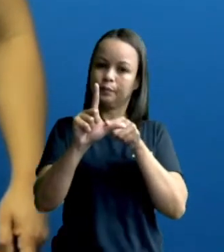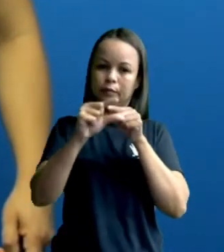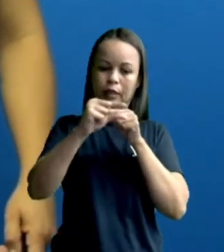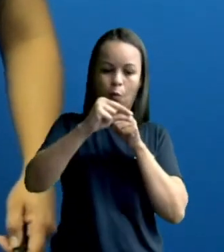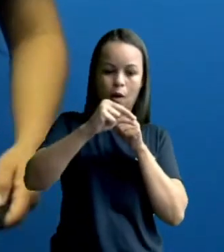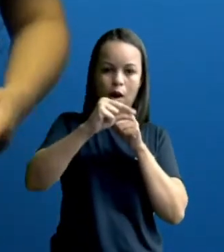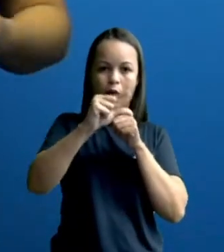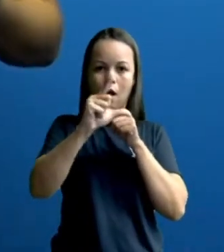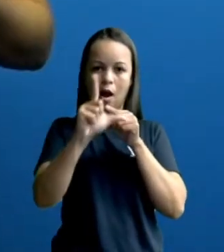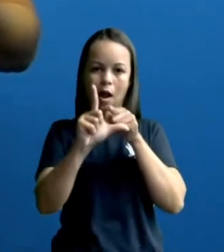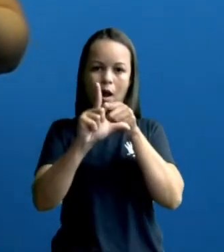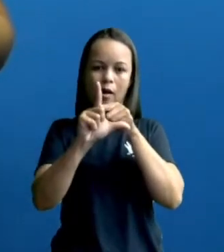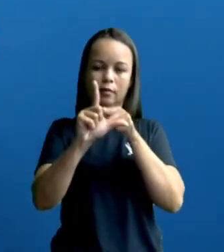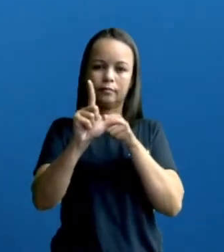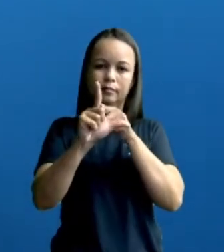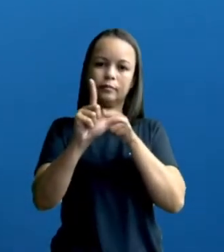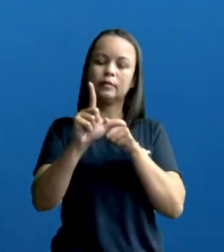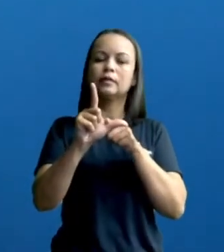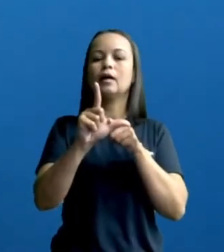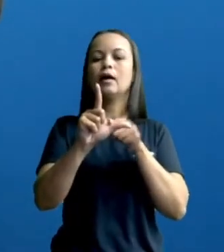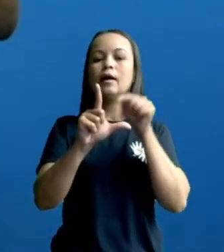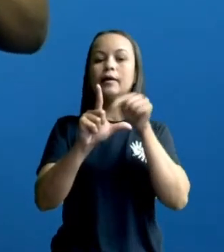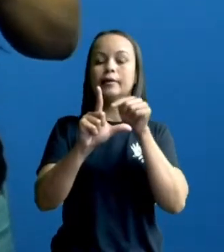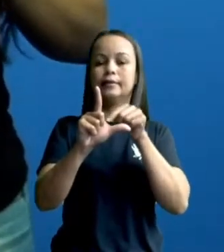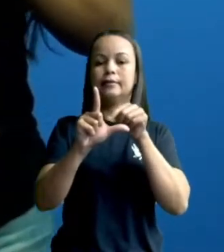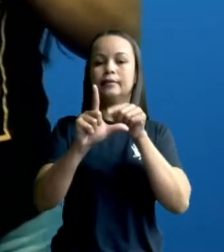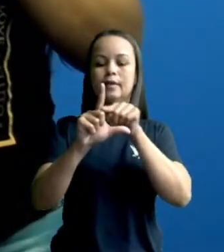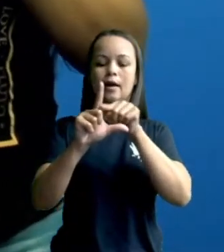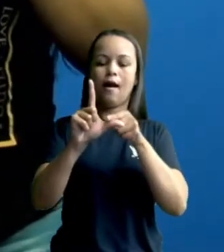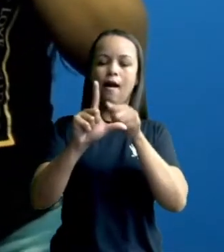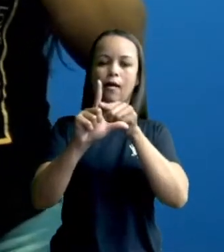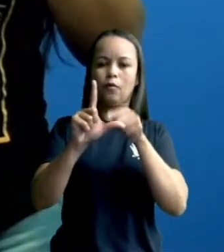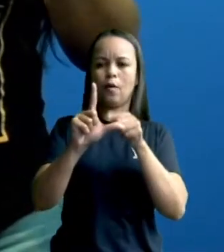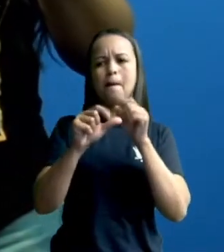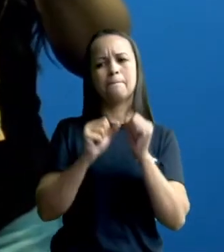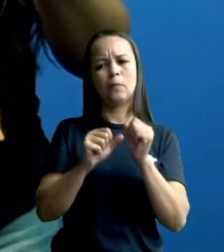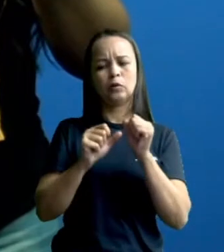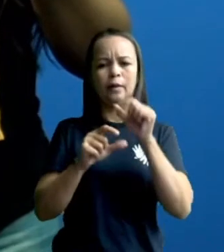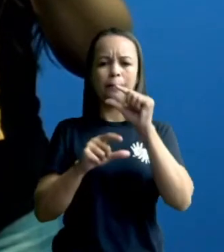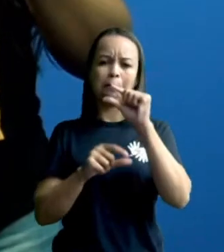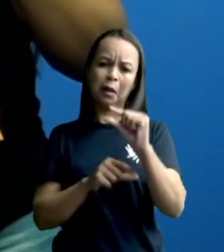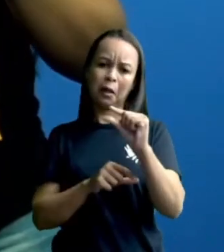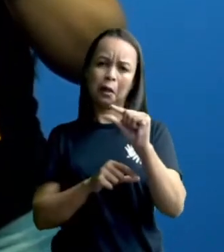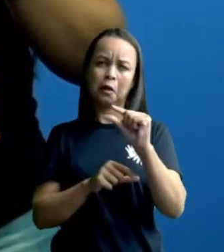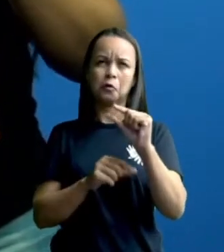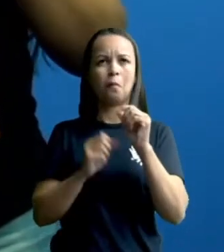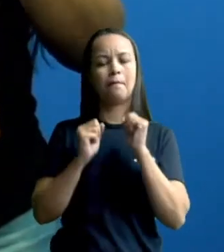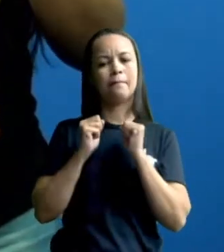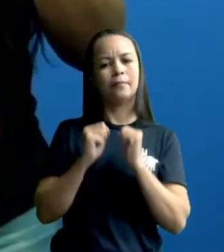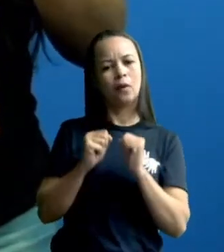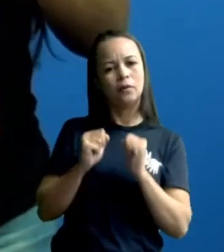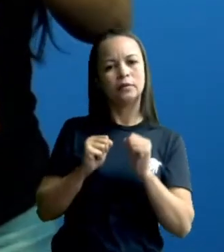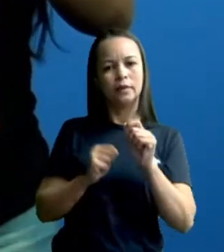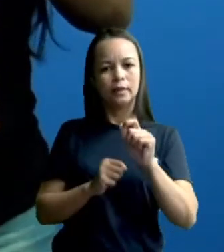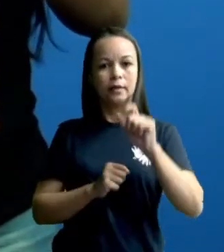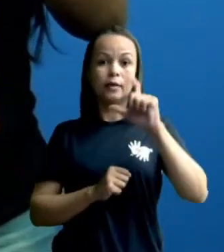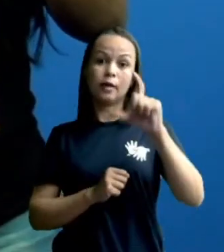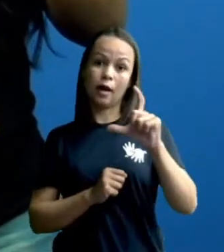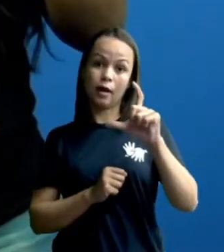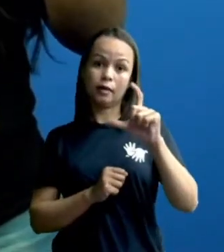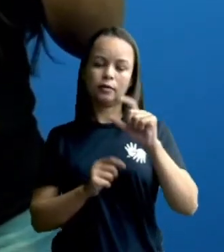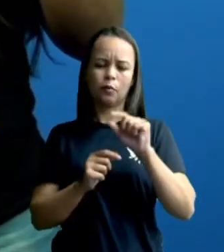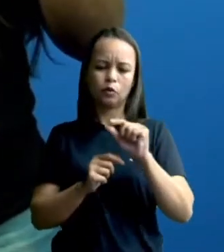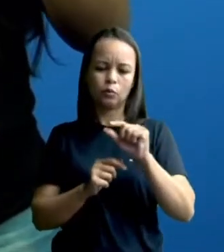ângulo, tá certo? Esse ângulo, ele pode ser pequeno, ele pode ser grande, ele pode